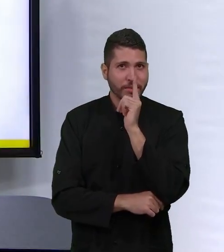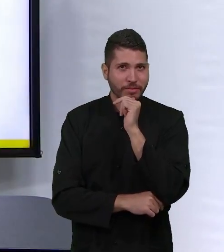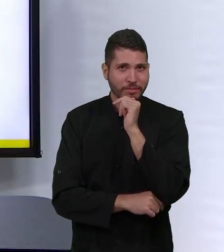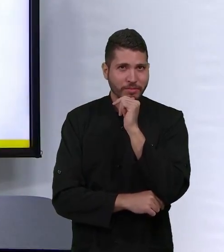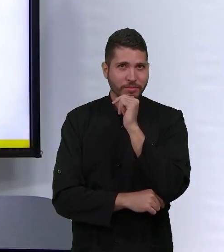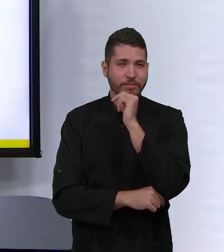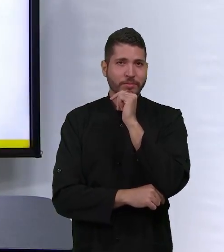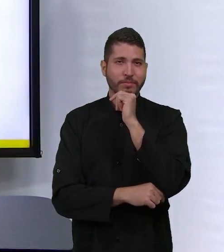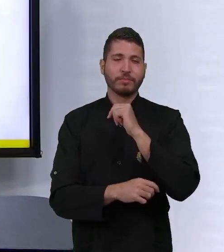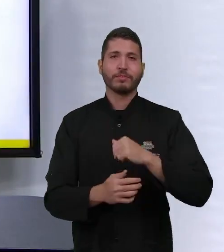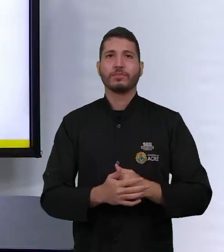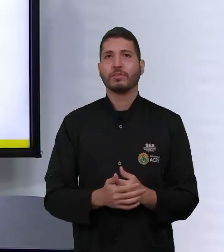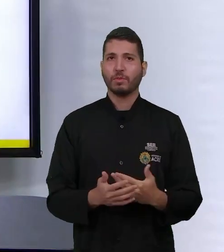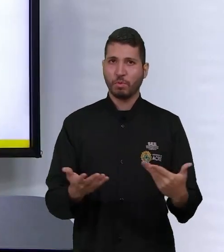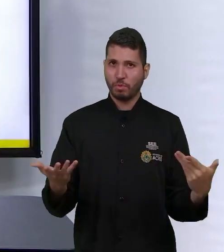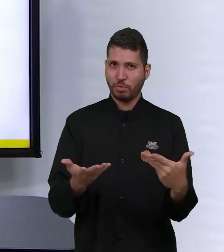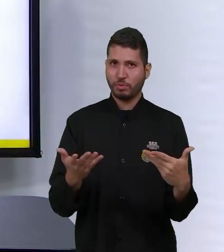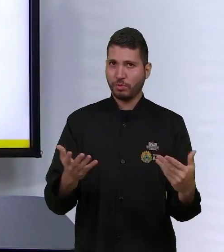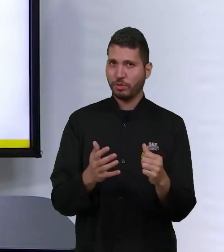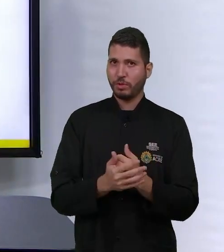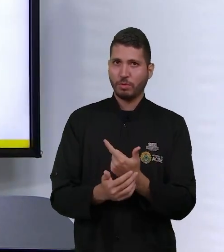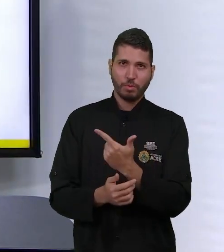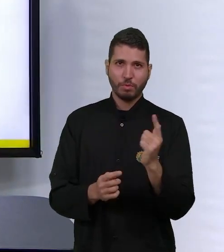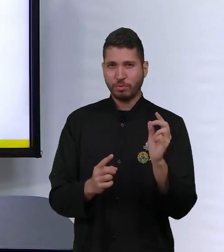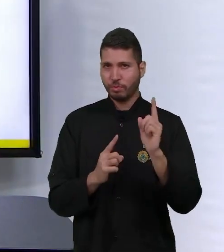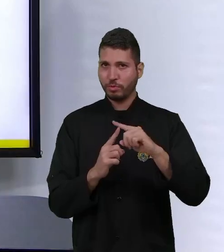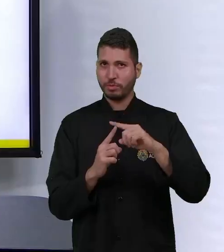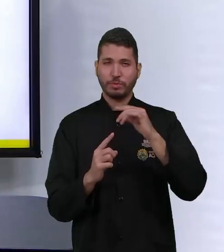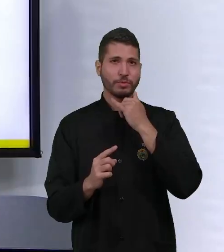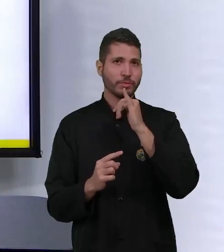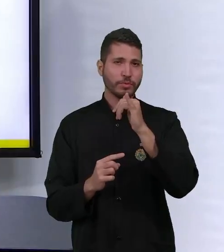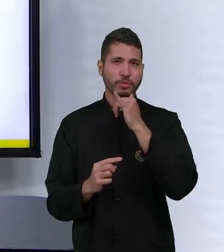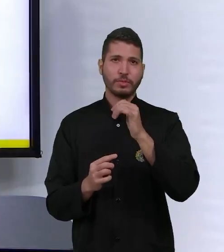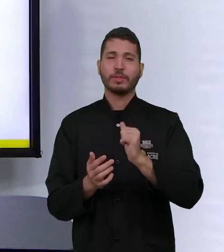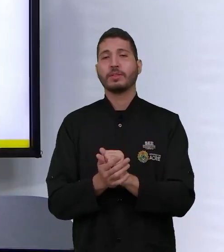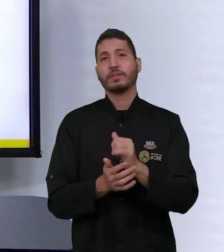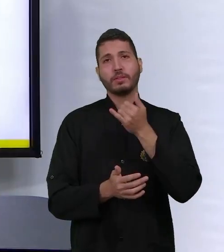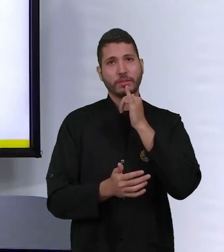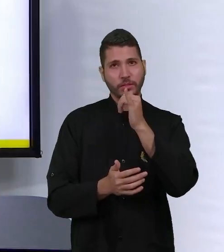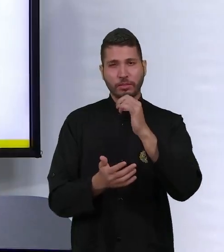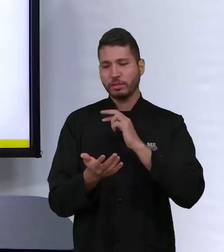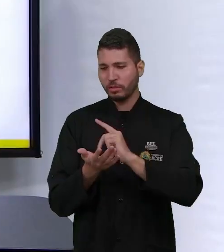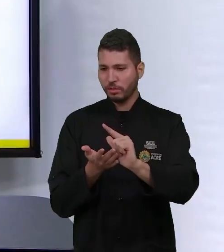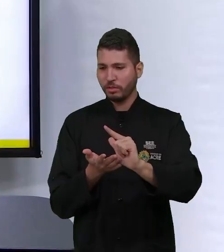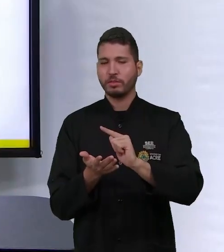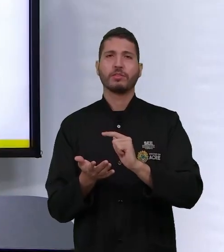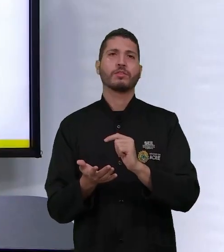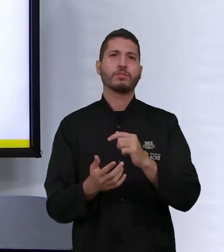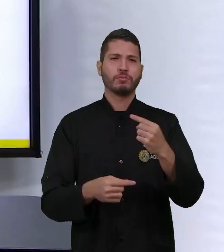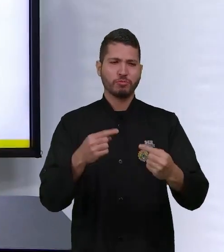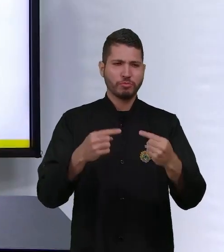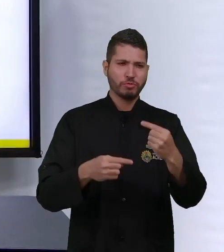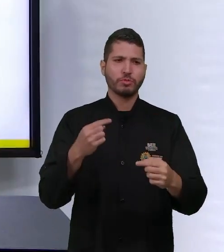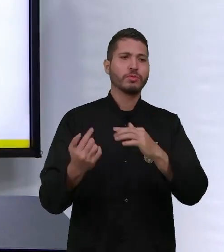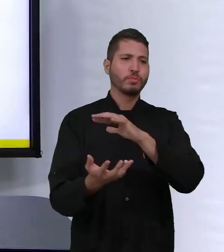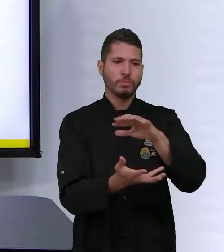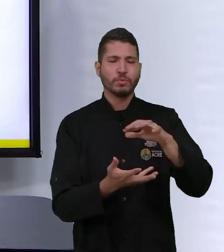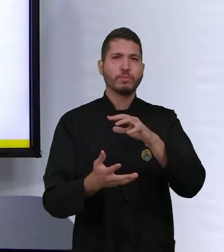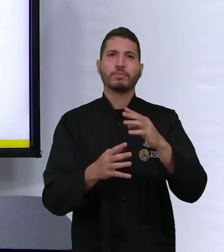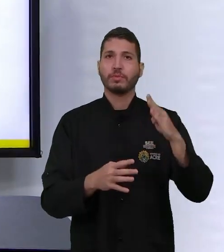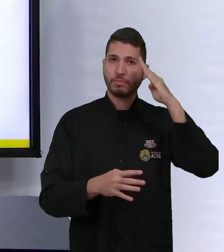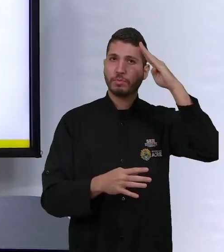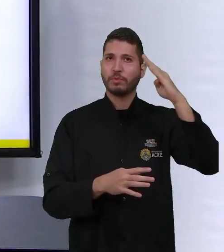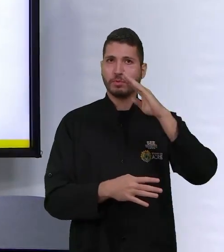formas de fabricação de energia, inclusive está em discussão energias limpas, né? No mundo inteiro se discute isso, principalmente aqui no